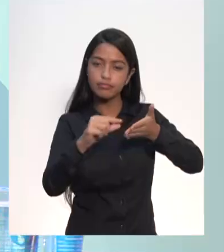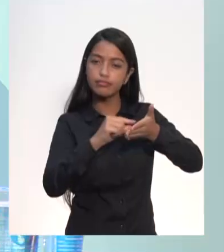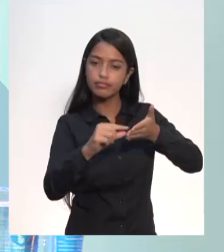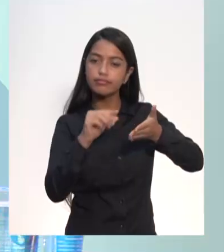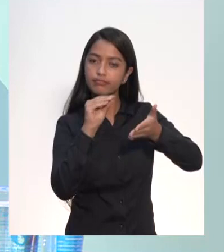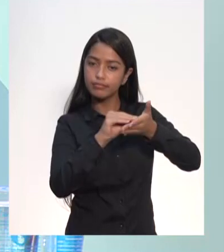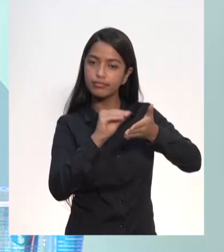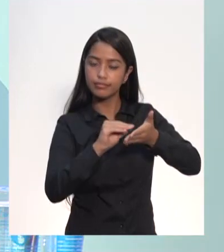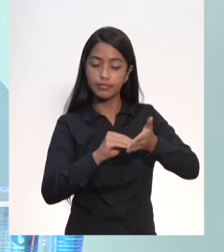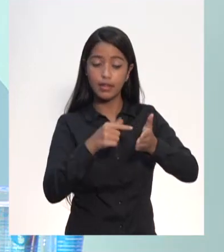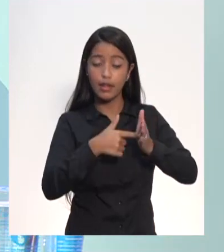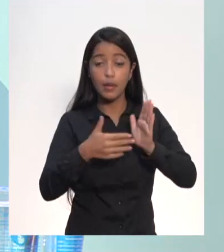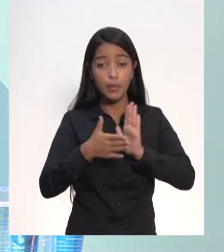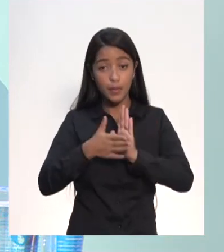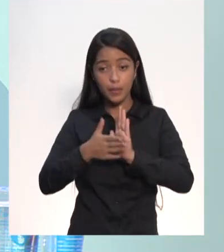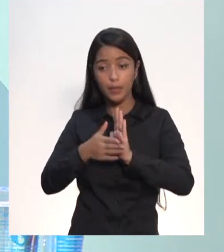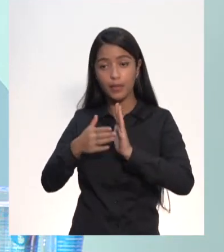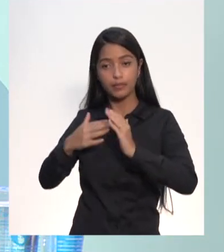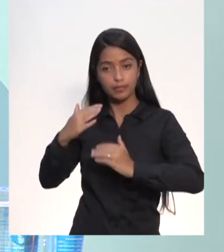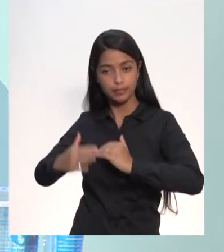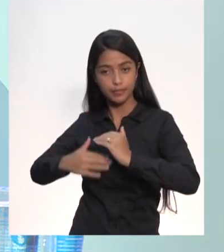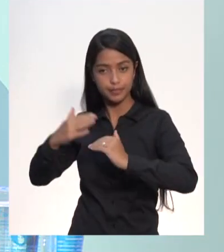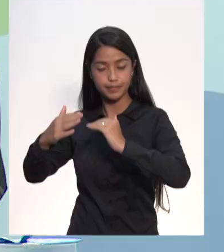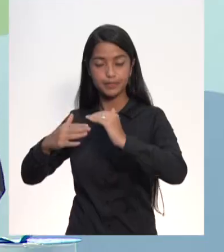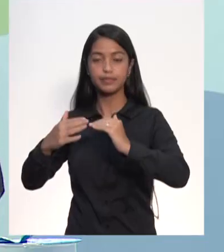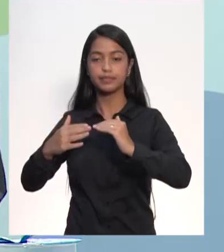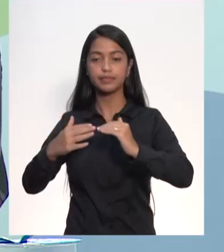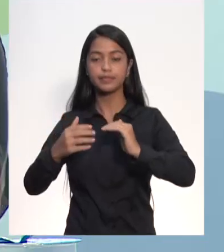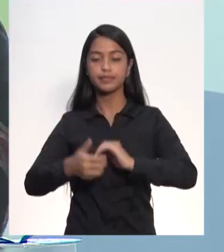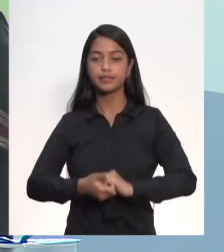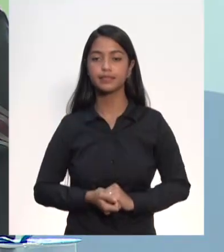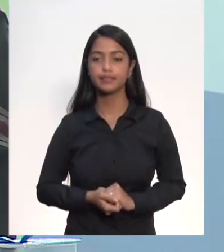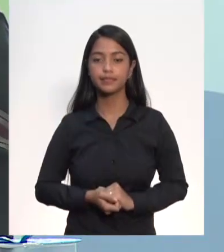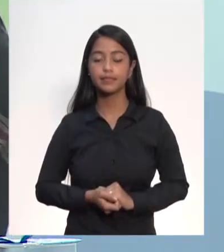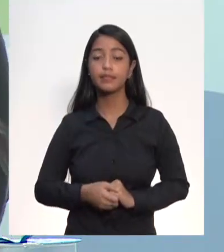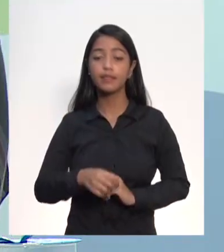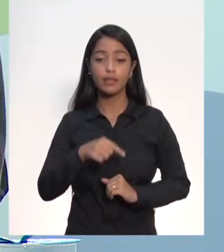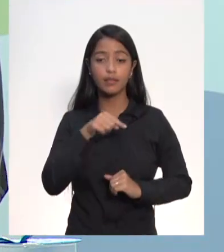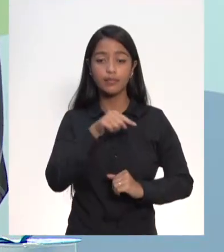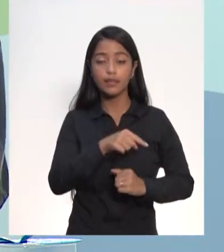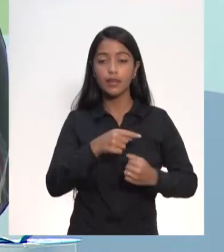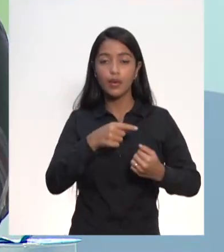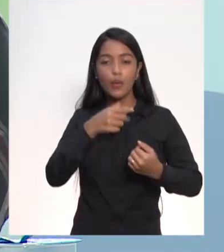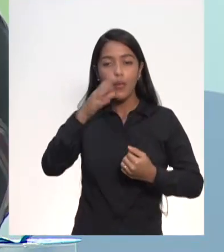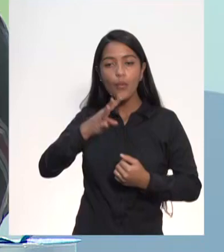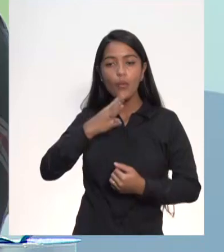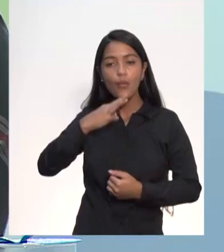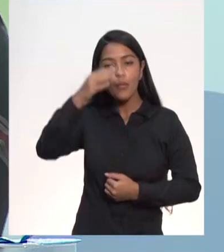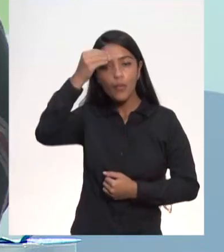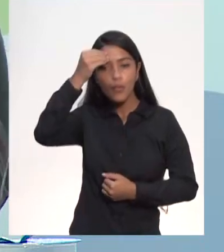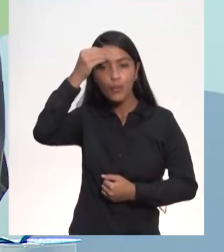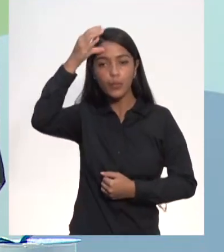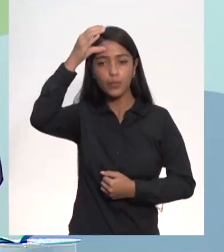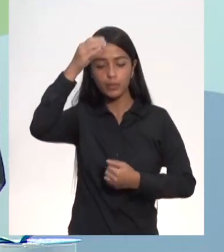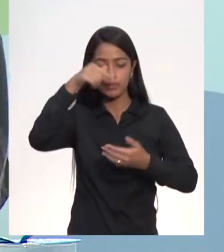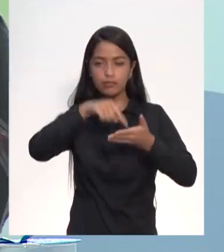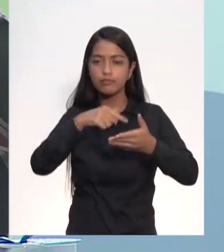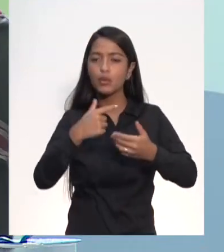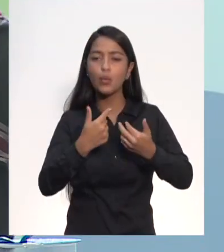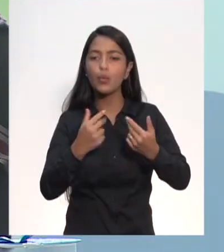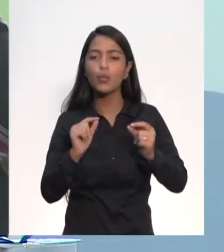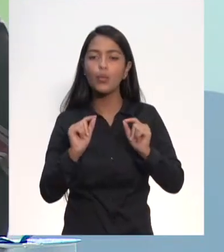propõem ser desenvolvidas, e o objeto de conhecimento, ele vai mais ou menos te direcionar em quais